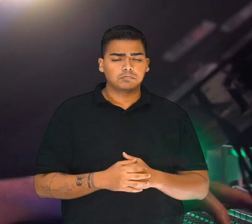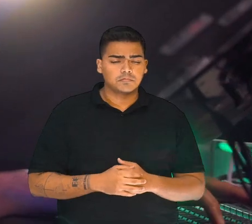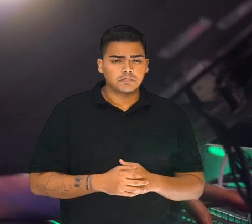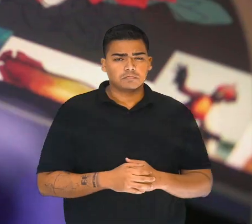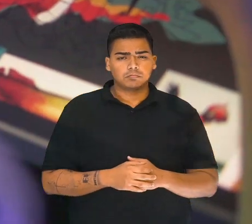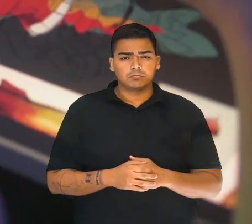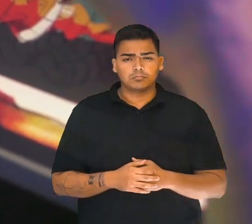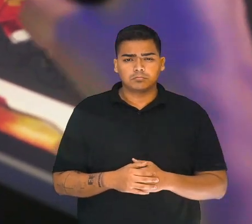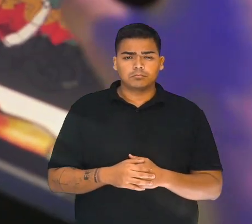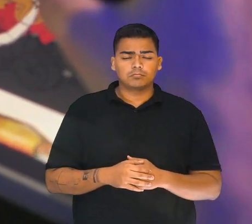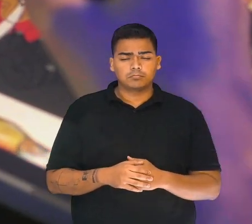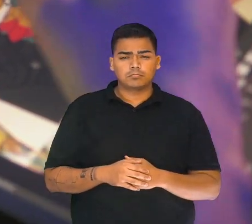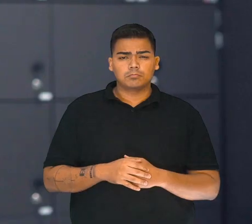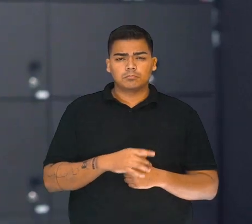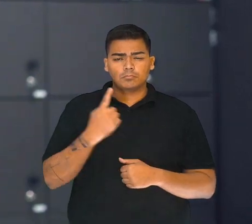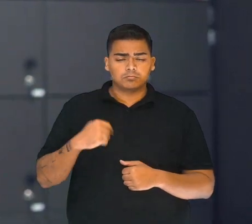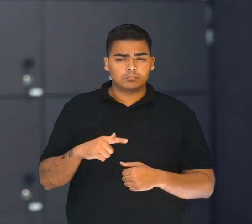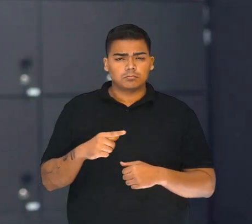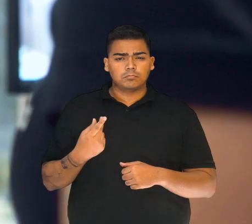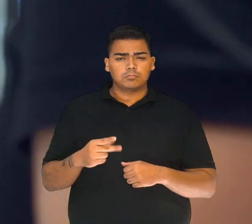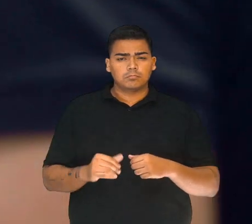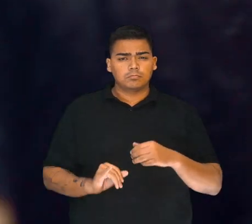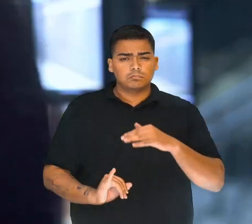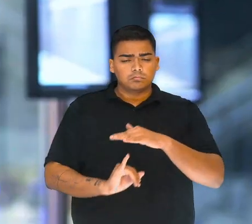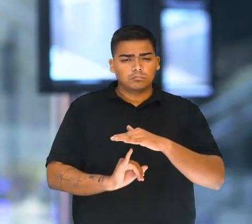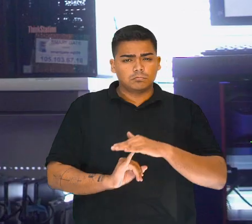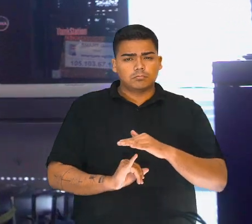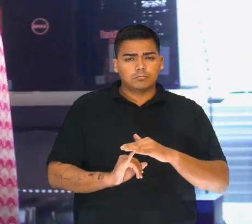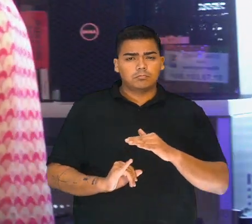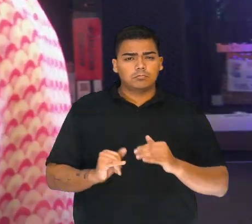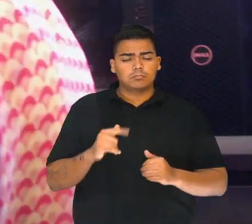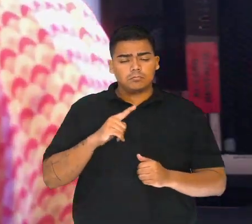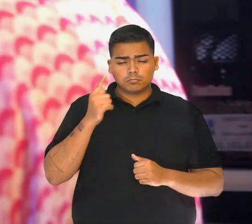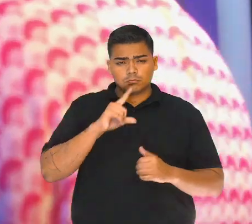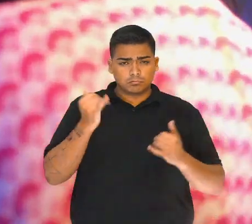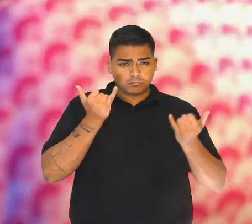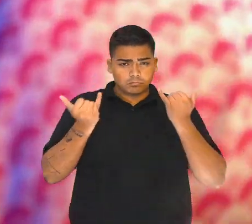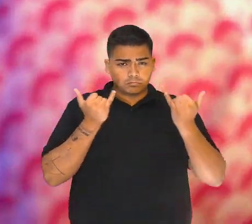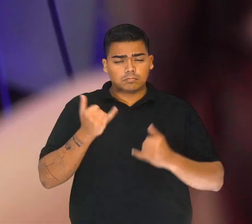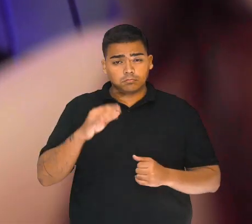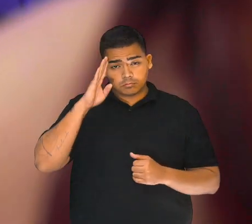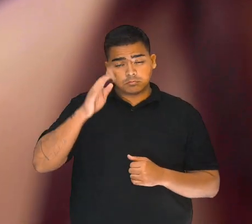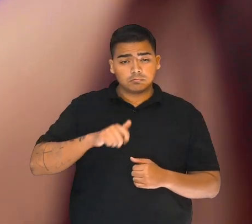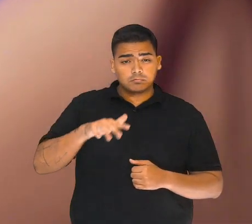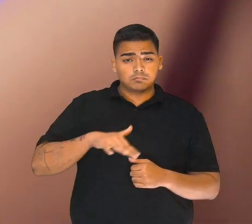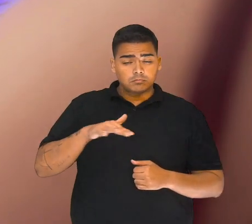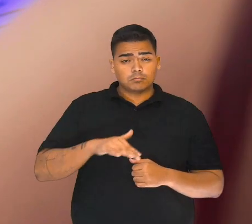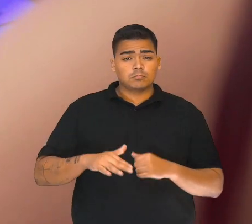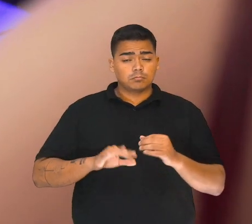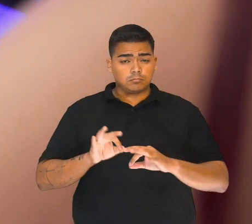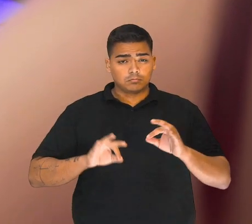desenvolvimento. E com o passar do tempo, esses institutos foram formando profissionais que foram adquirindo conhecimento, principalmente na área de